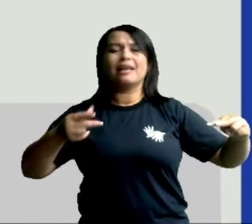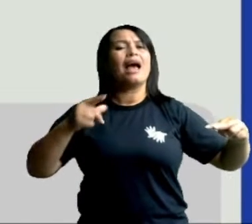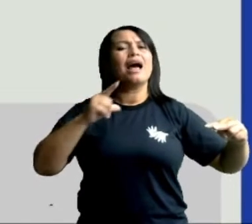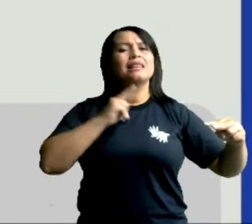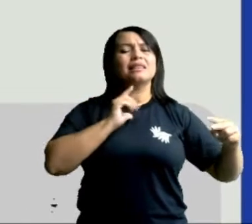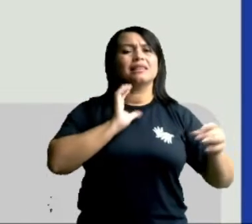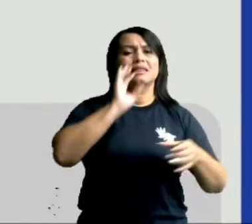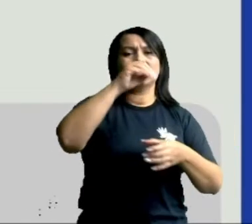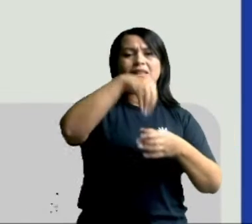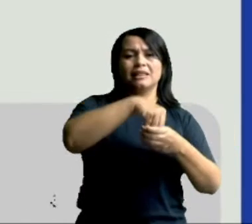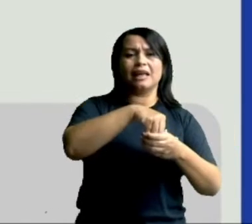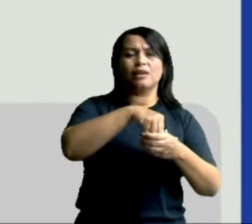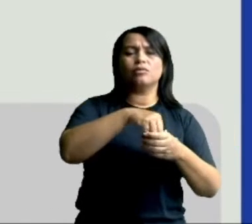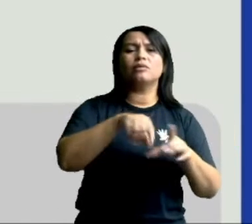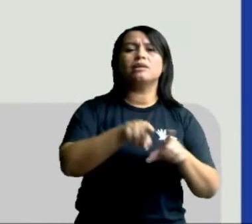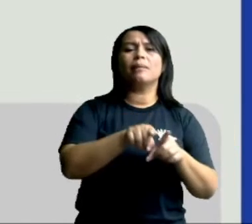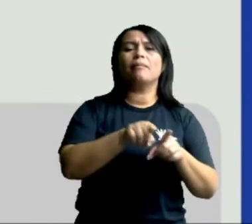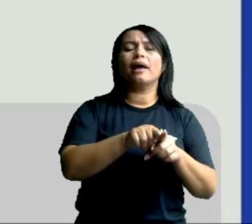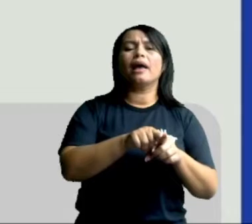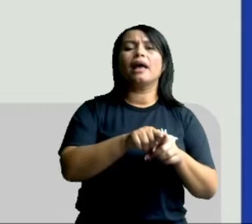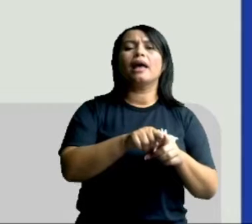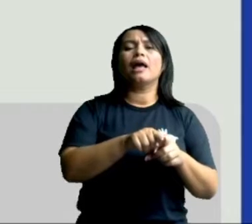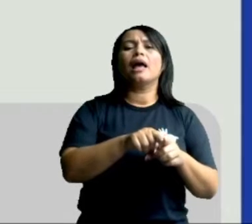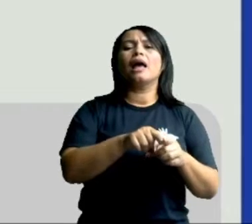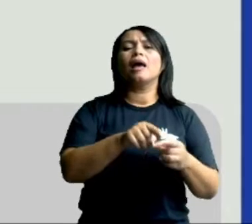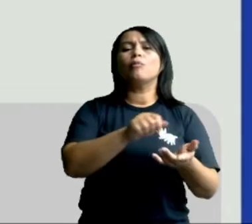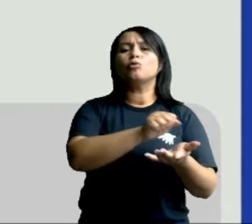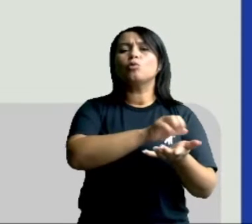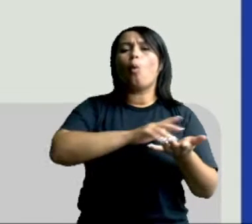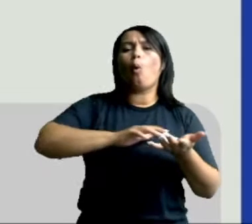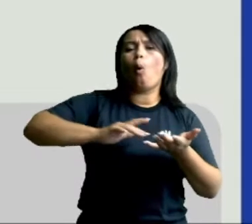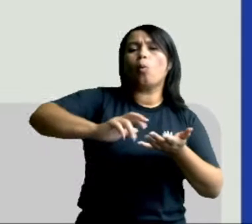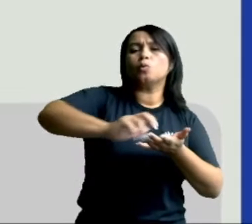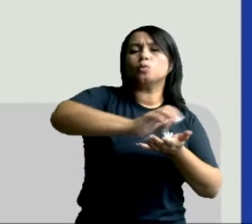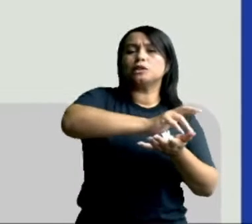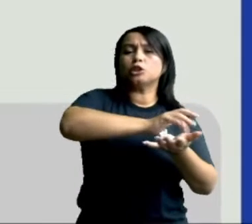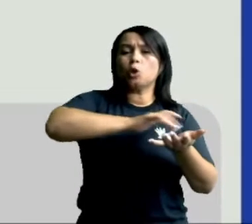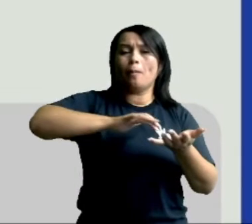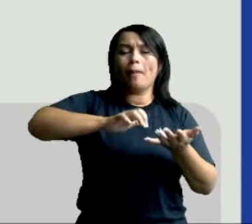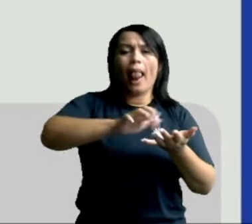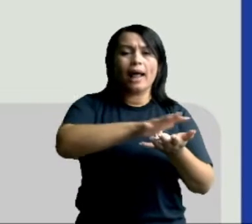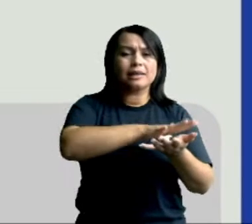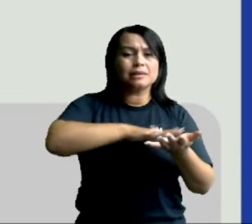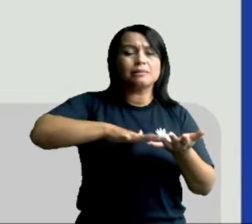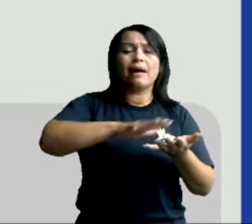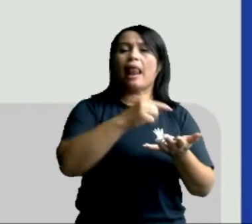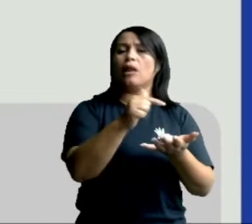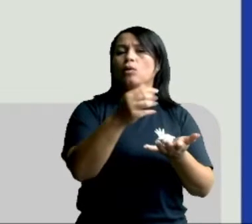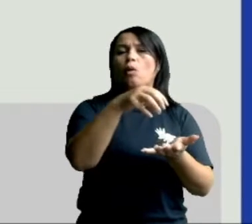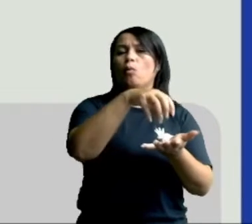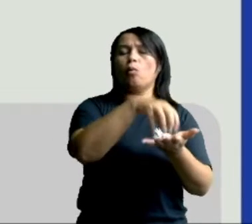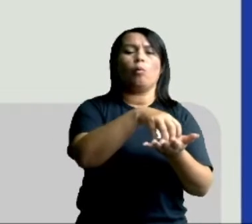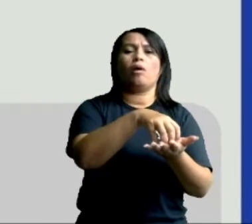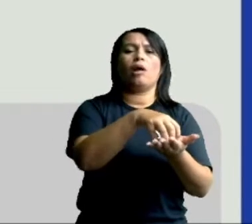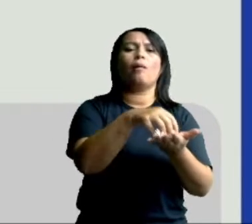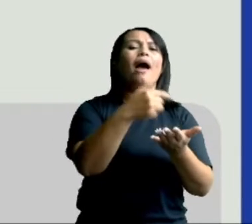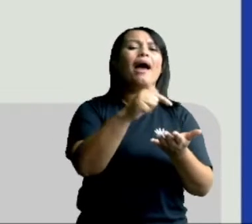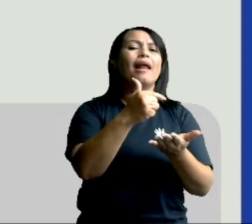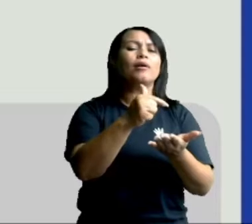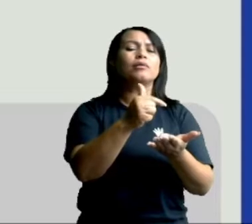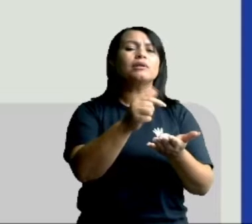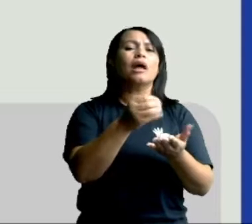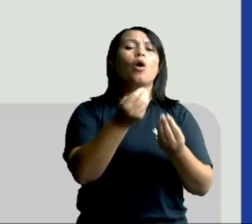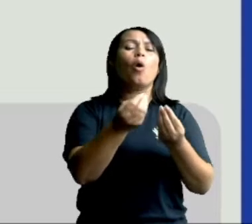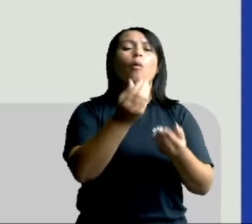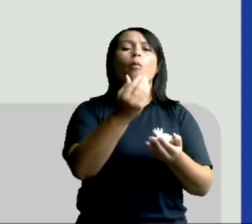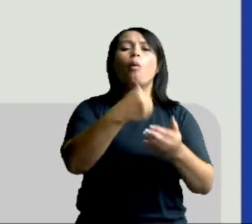material genético vai estar por todo o citoplasma, tá certo? Ela não vai possuir um núcleo, ela não vai possuir um compartimento